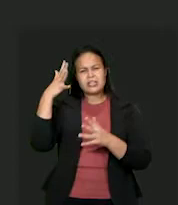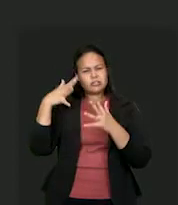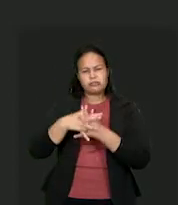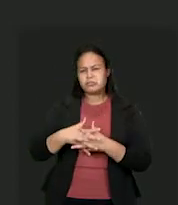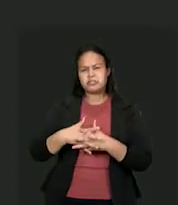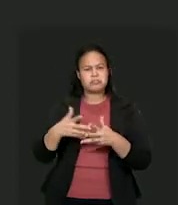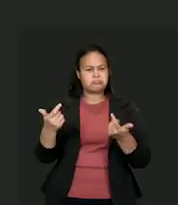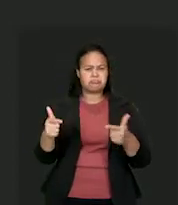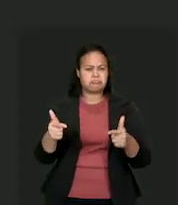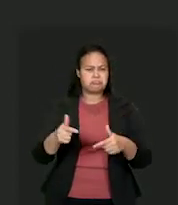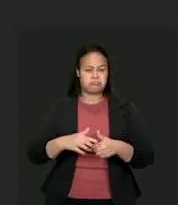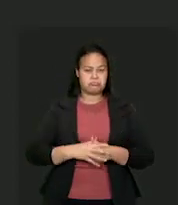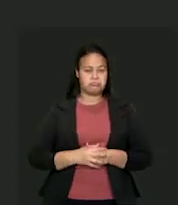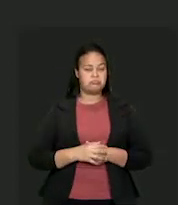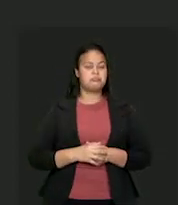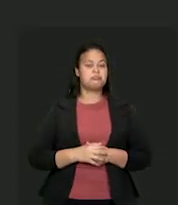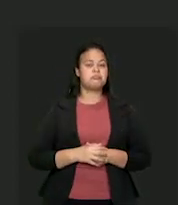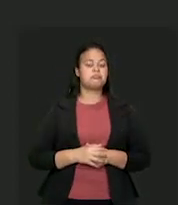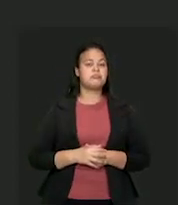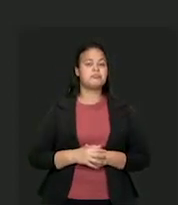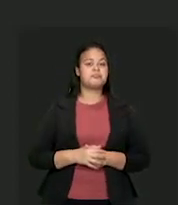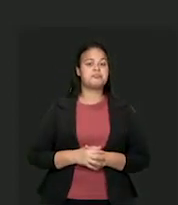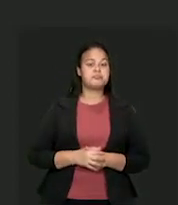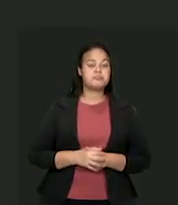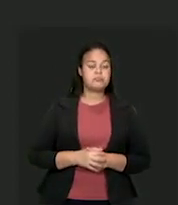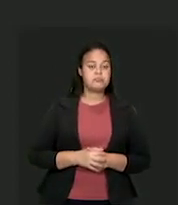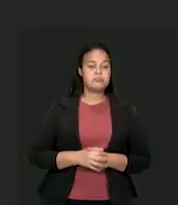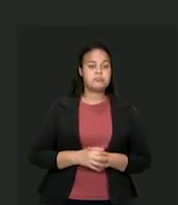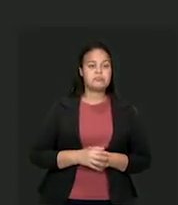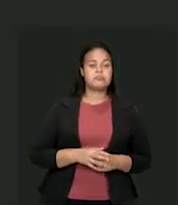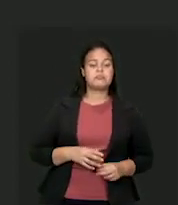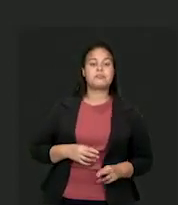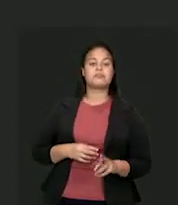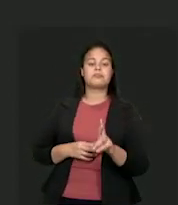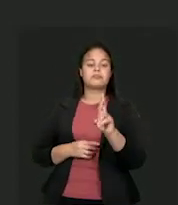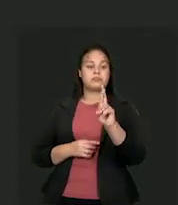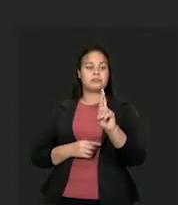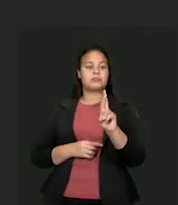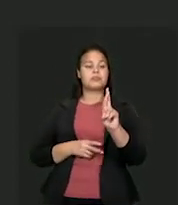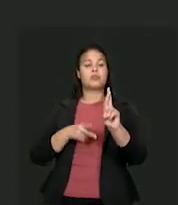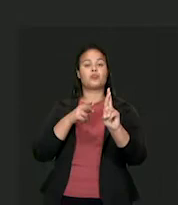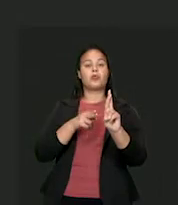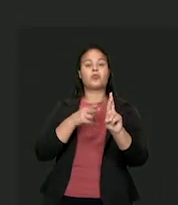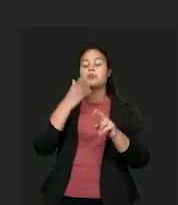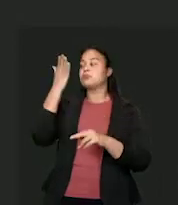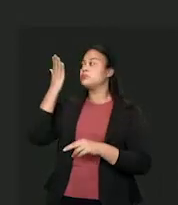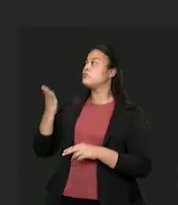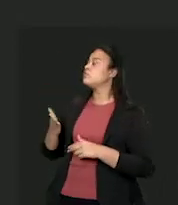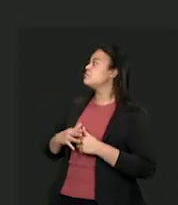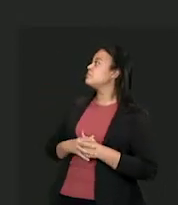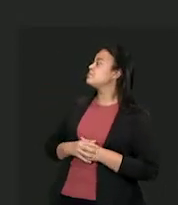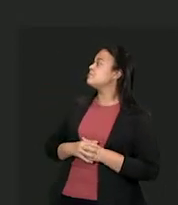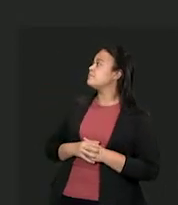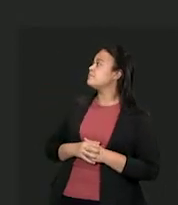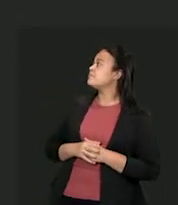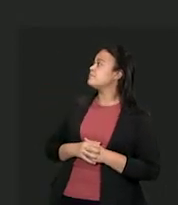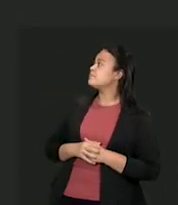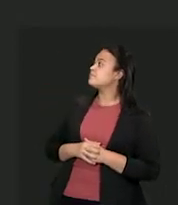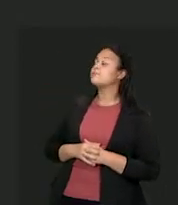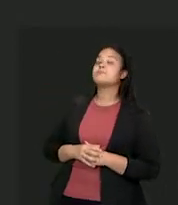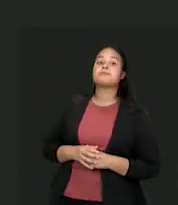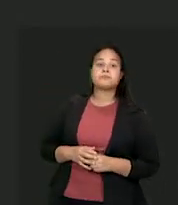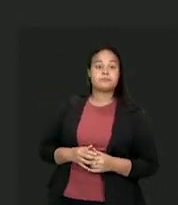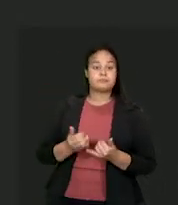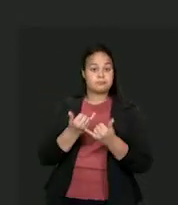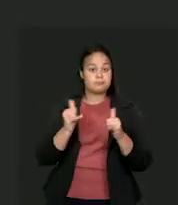confundir. A resistência equivalente vai ser igual ao valor da resistência